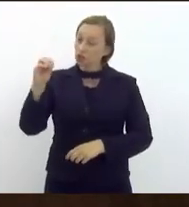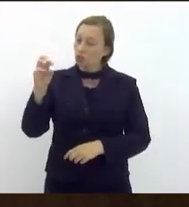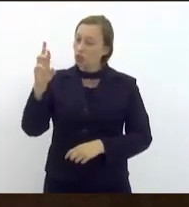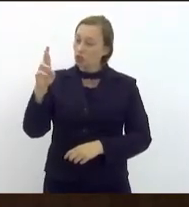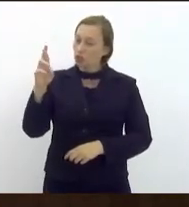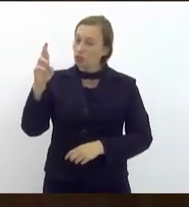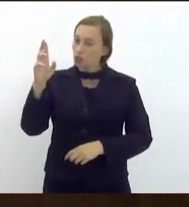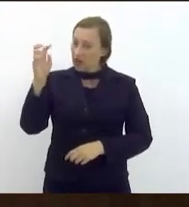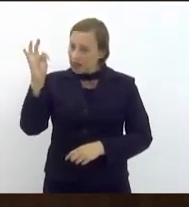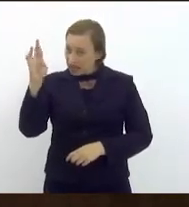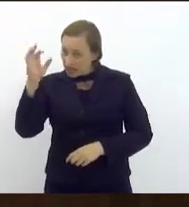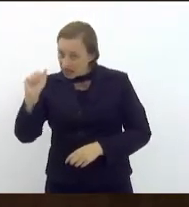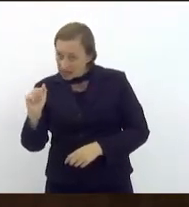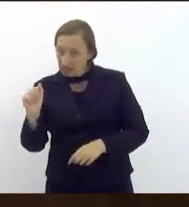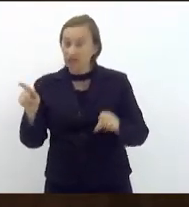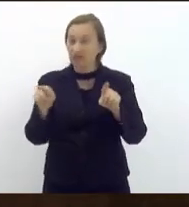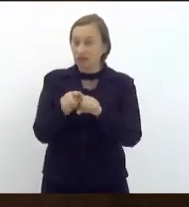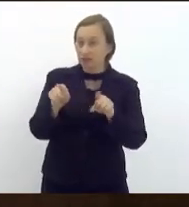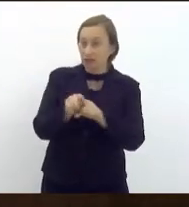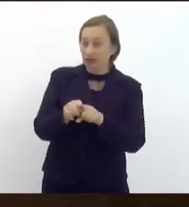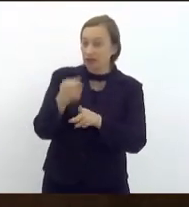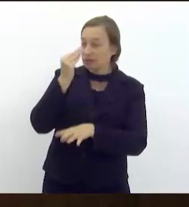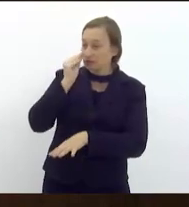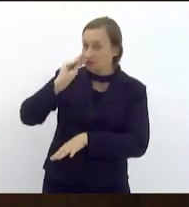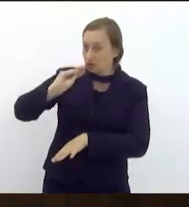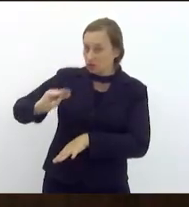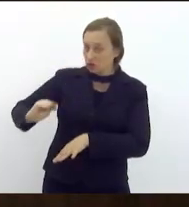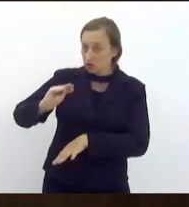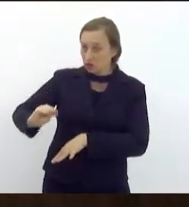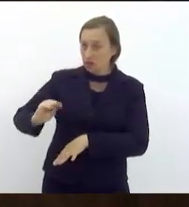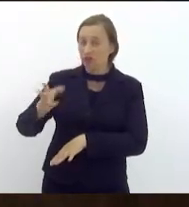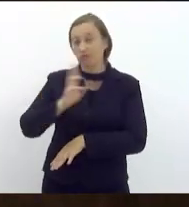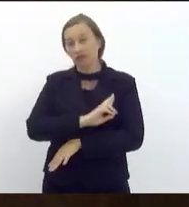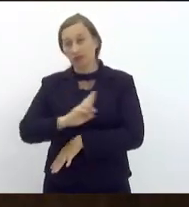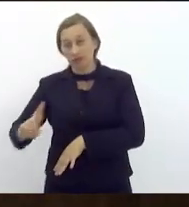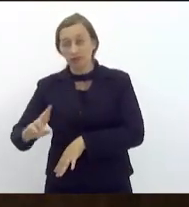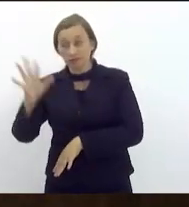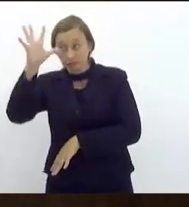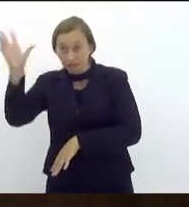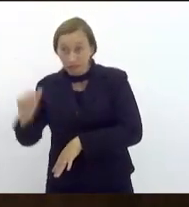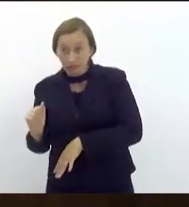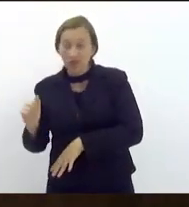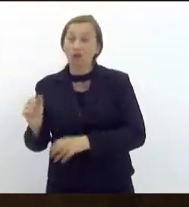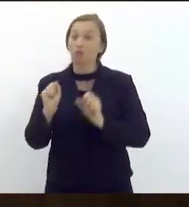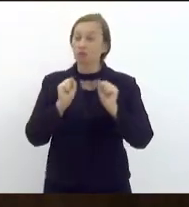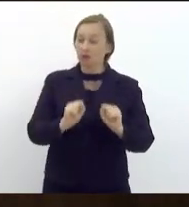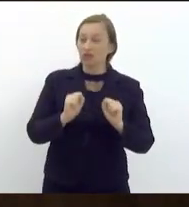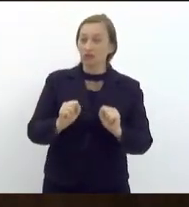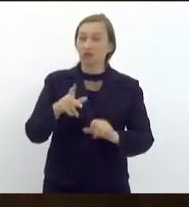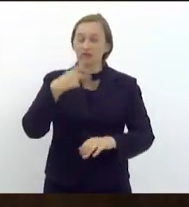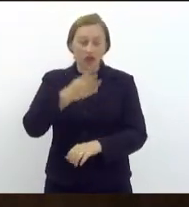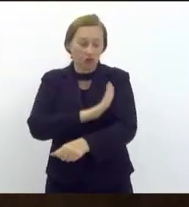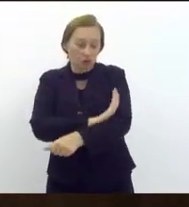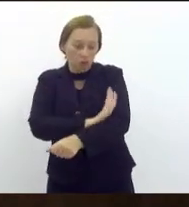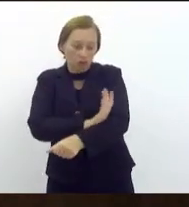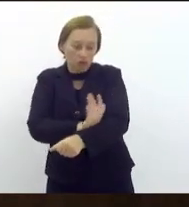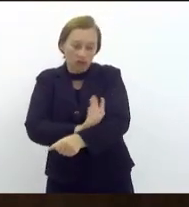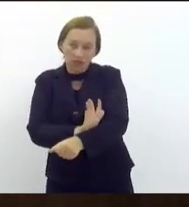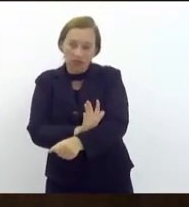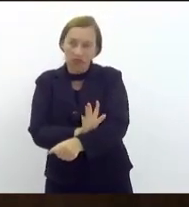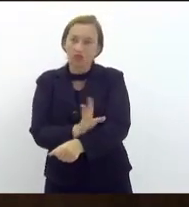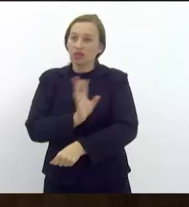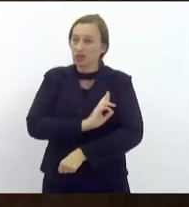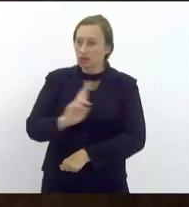discriminação contra as religiões de Matriz africanas que nós podemos denominar como racismo religioso